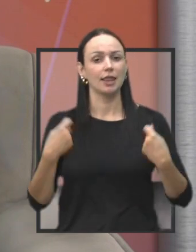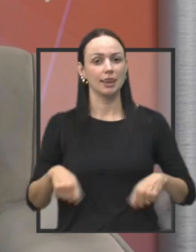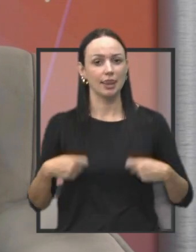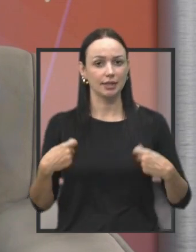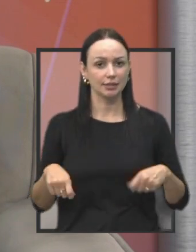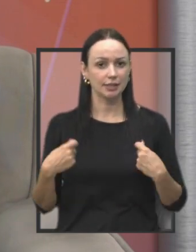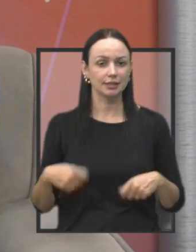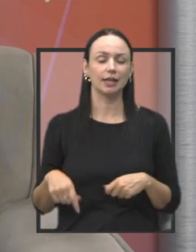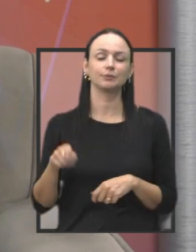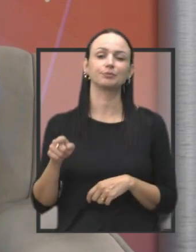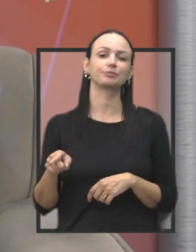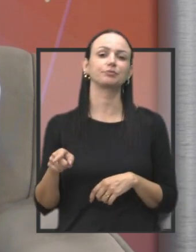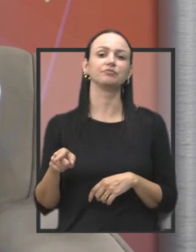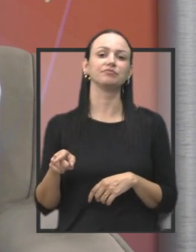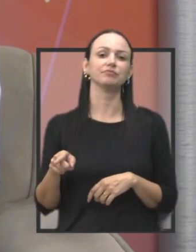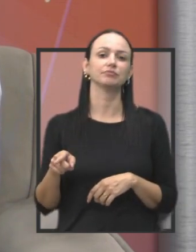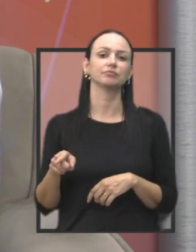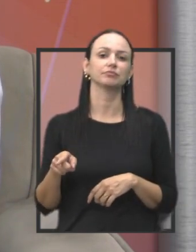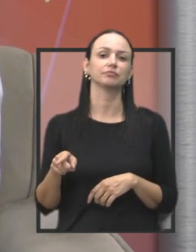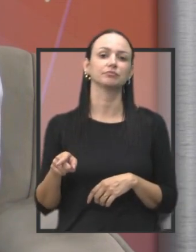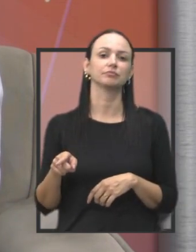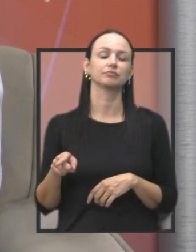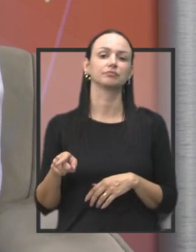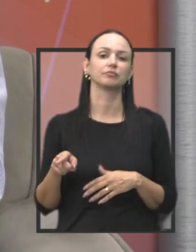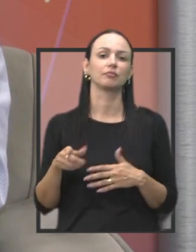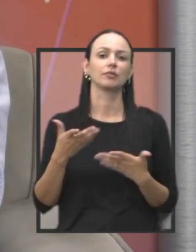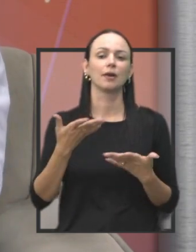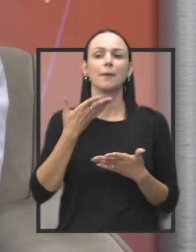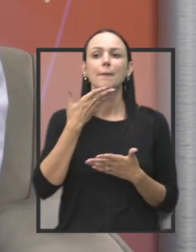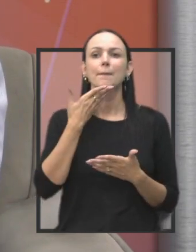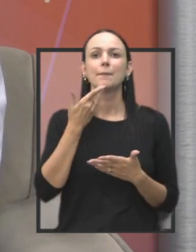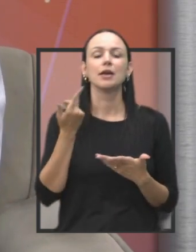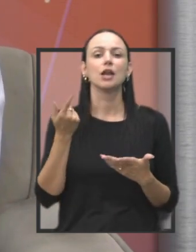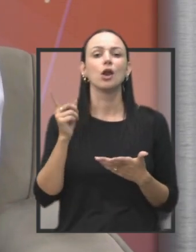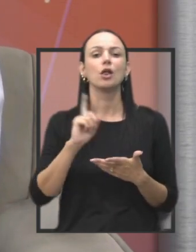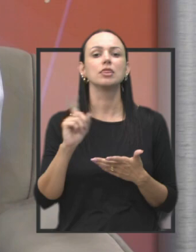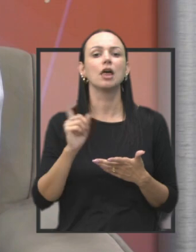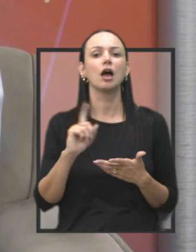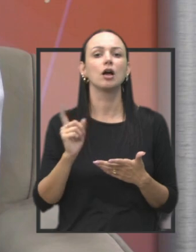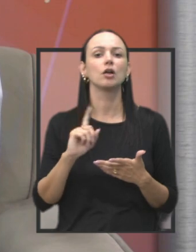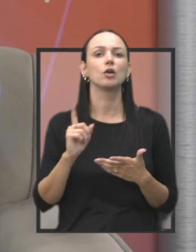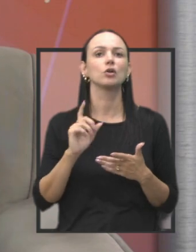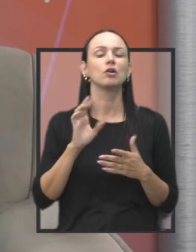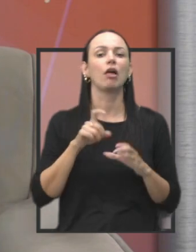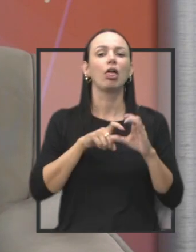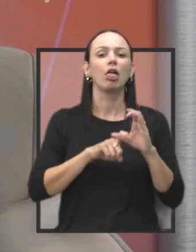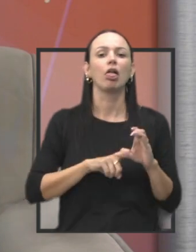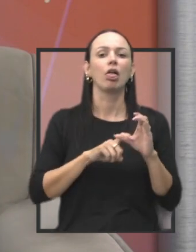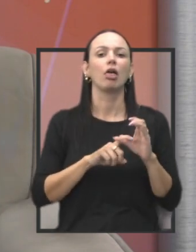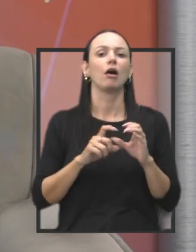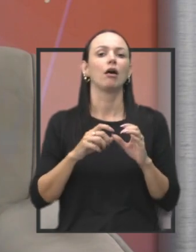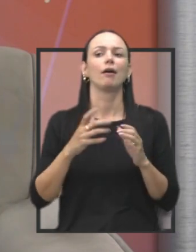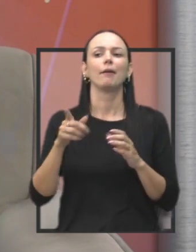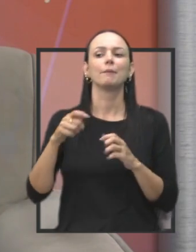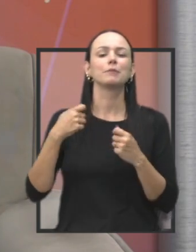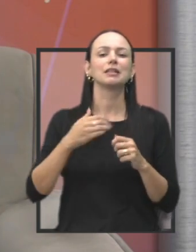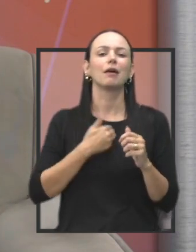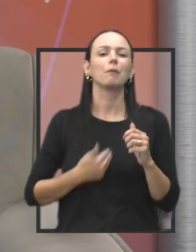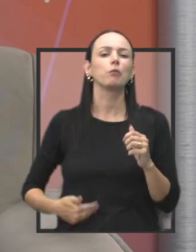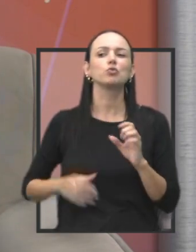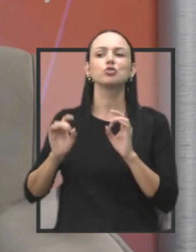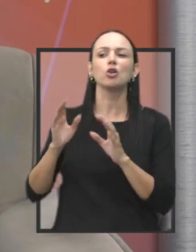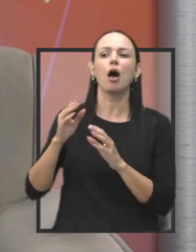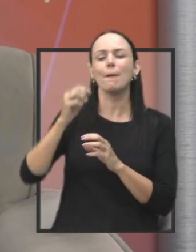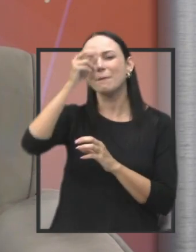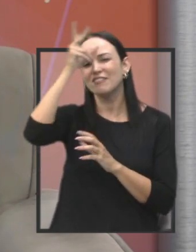necessidades são supridas de forma melhor, não fica tanto dependendo do poder público. E eu gostaria até de trazer um dado